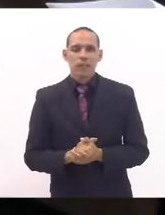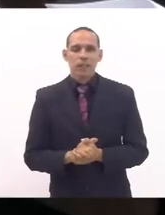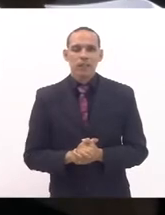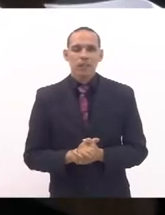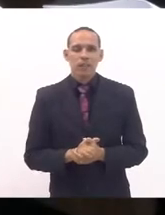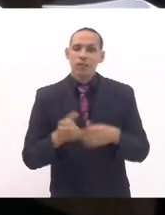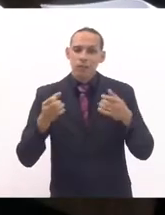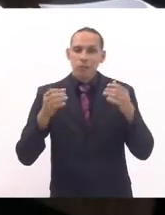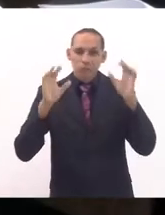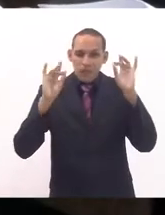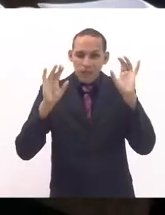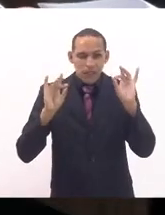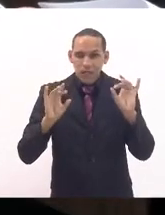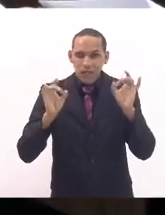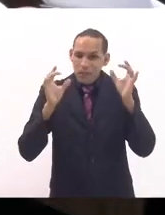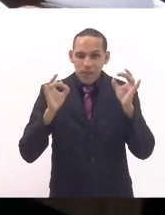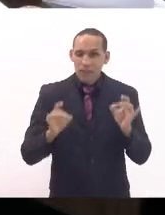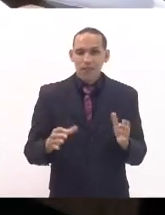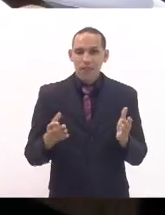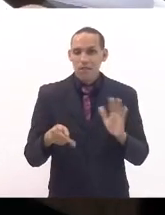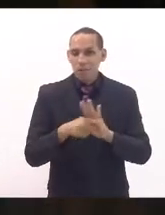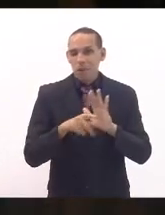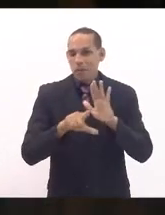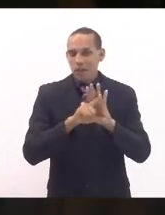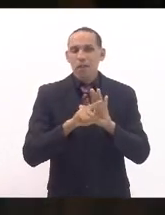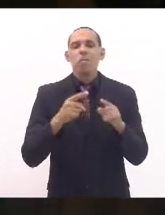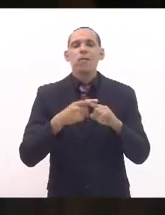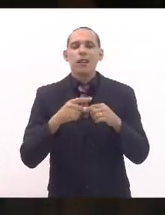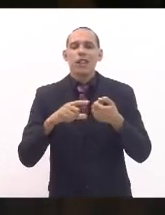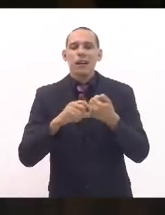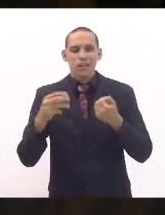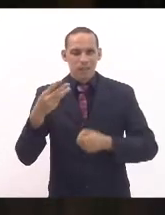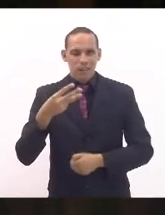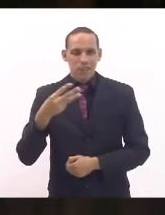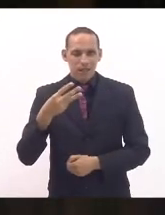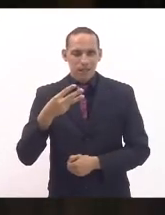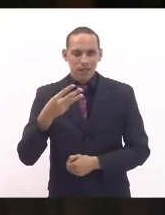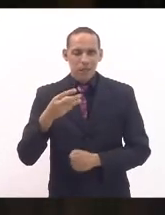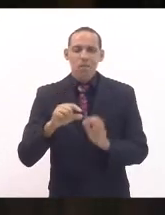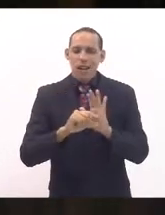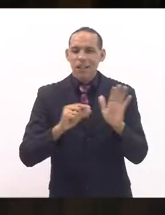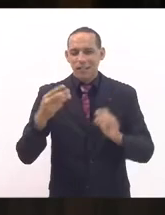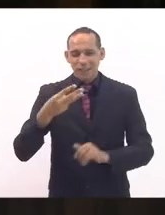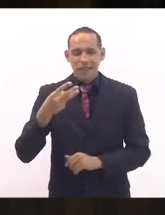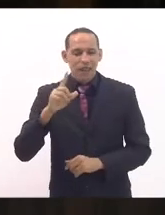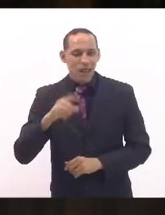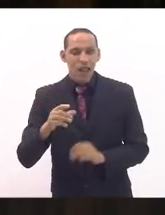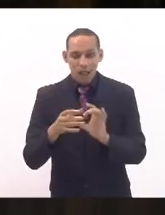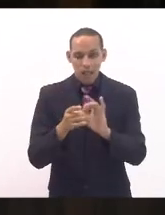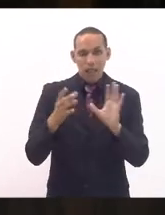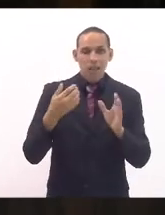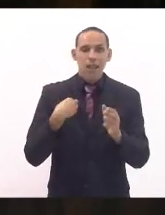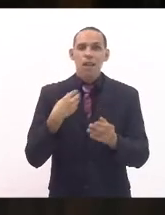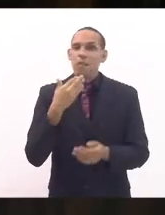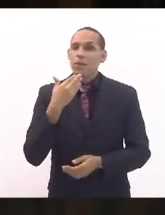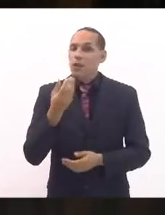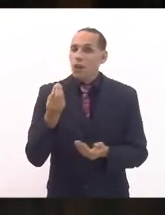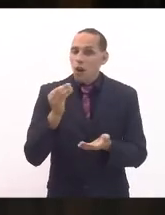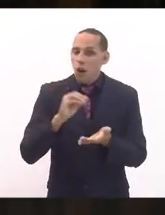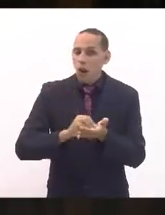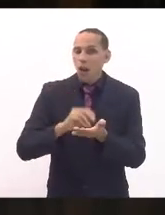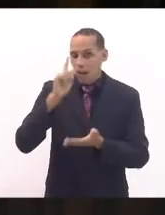no caso específico dessa lei. Primeiro que o artigo 3º, parágrafo 3º, era autorizativo, eu pedi para botar